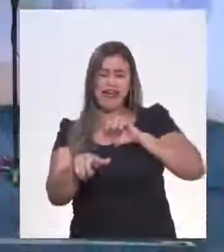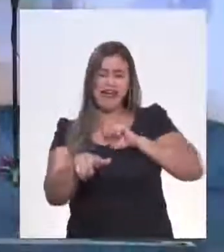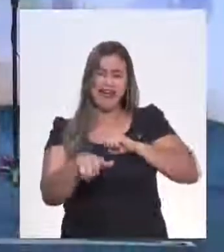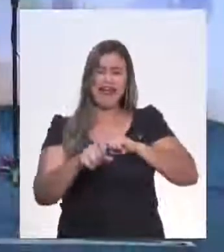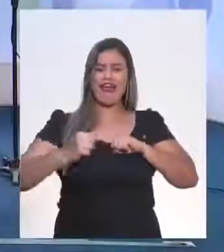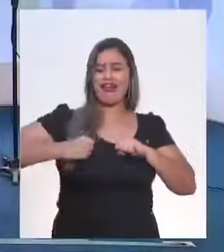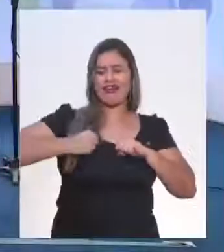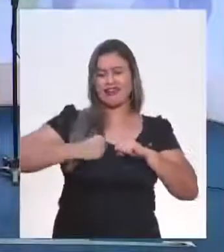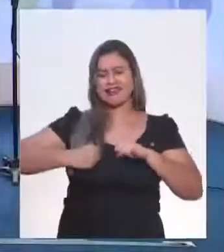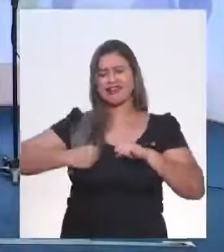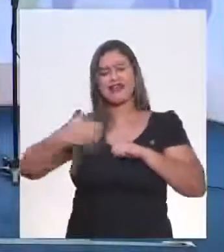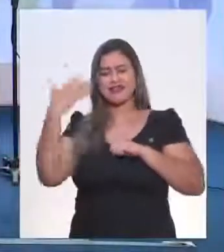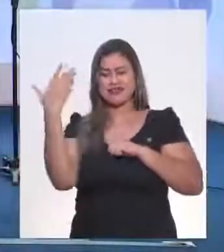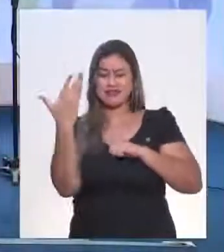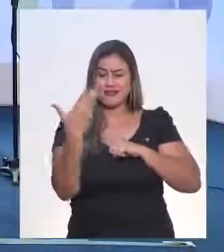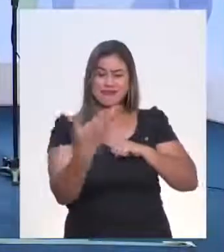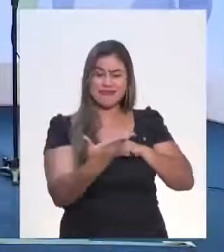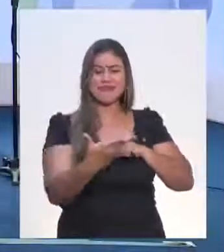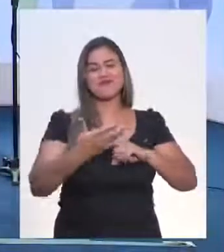com saudade dela